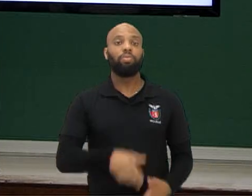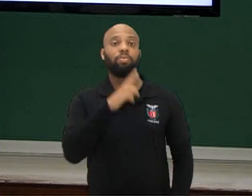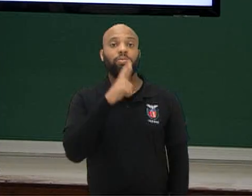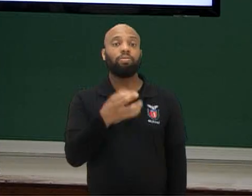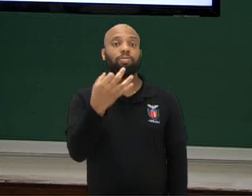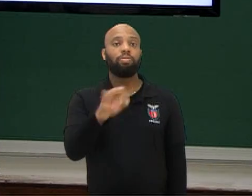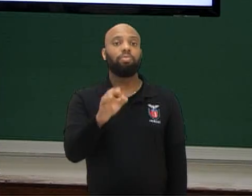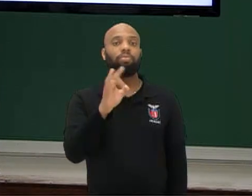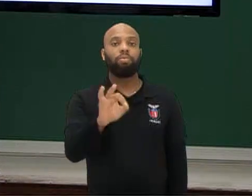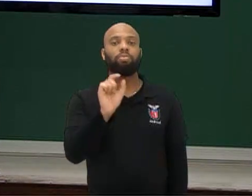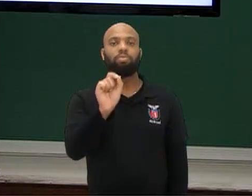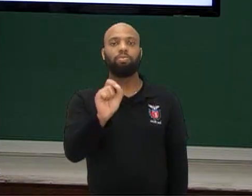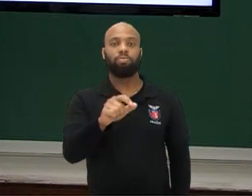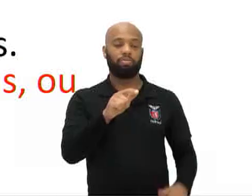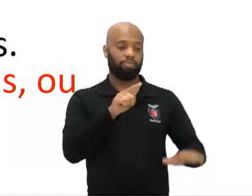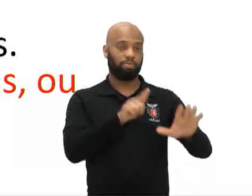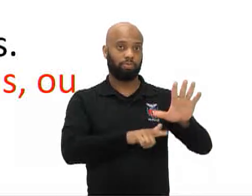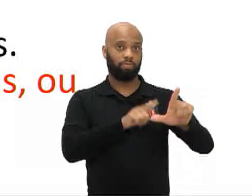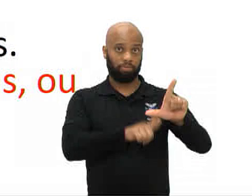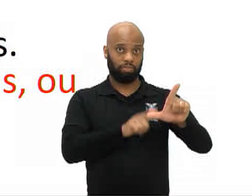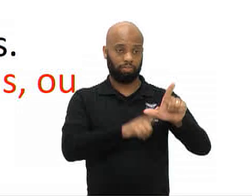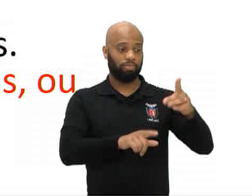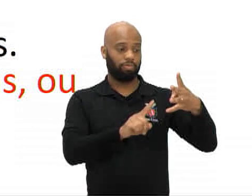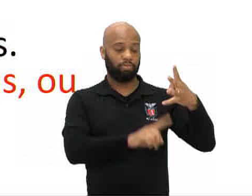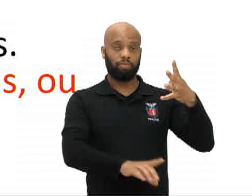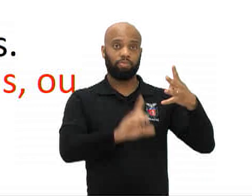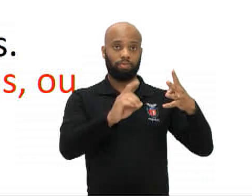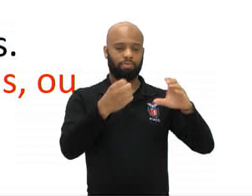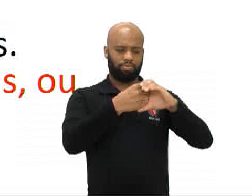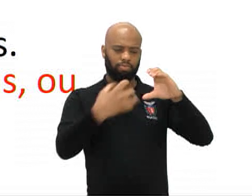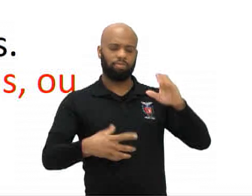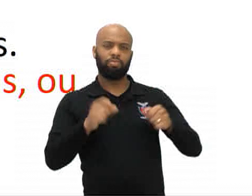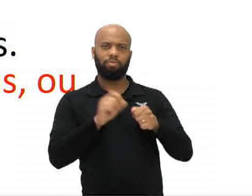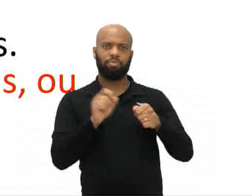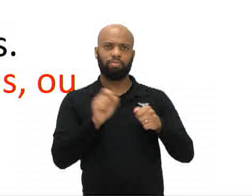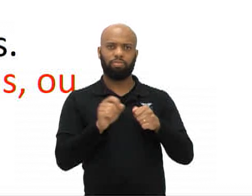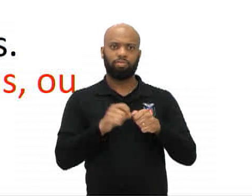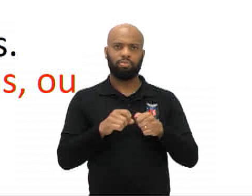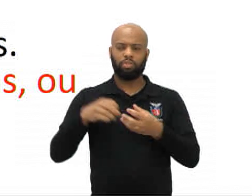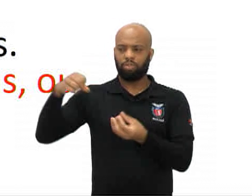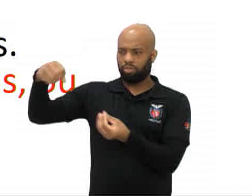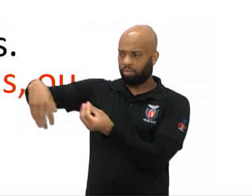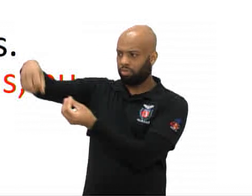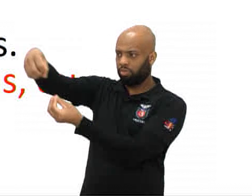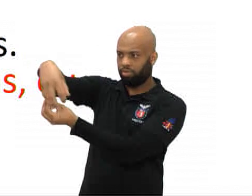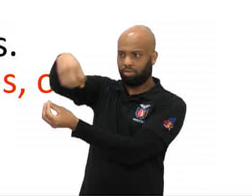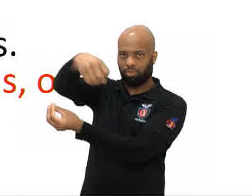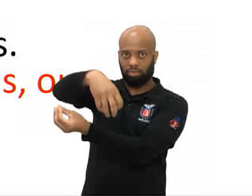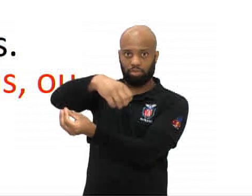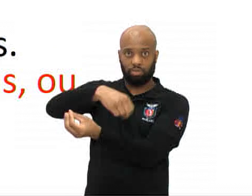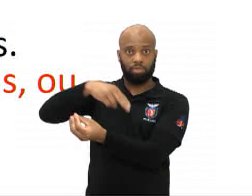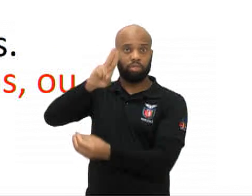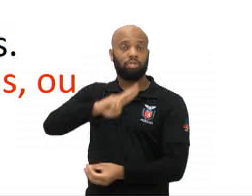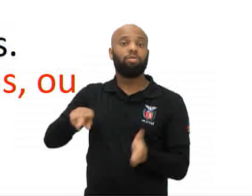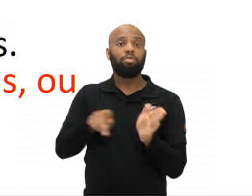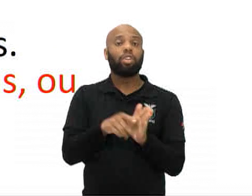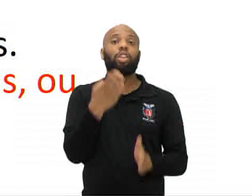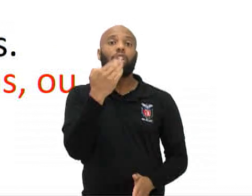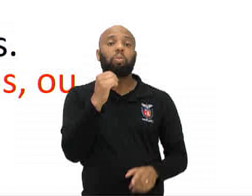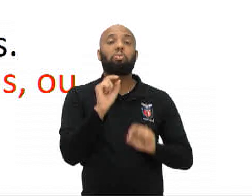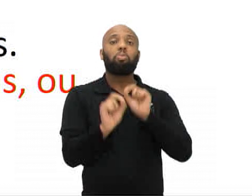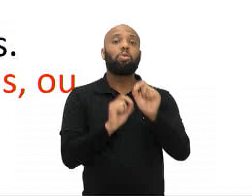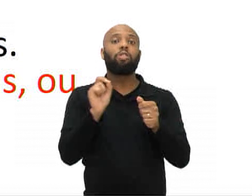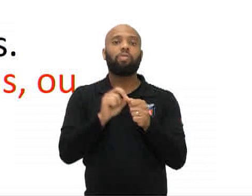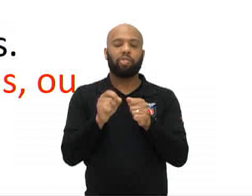Resposta correta, pessoal, é a letra D. A característica que faz com que os fungos sejam utilizados na indústria de alimentos é a sua capacidade